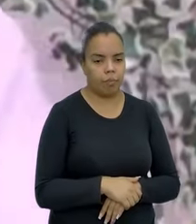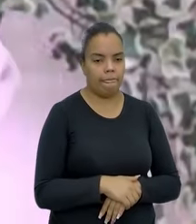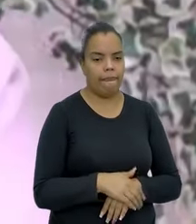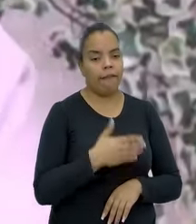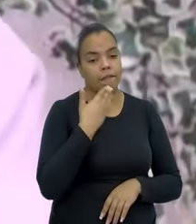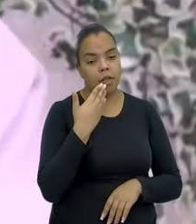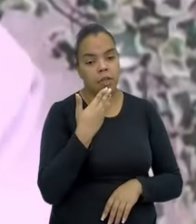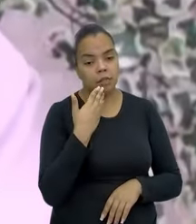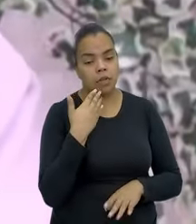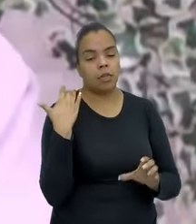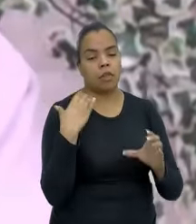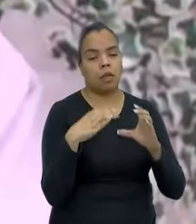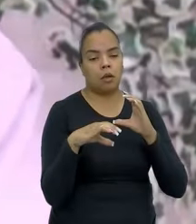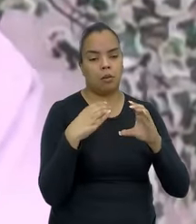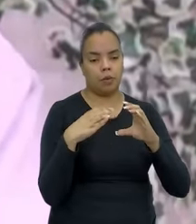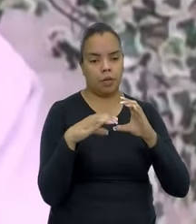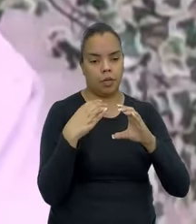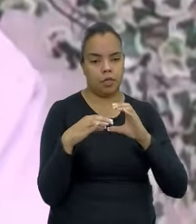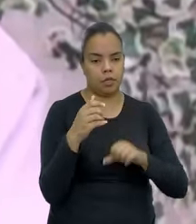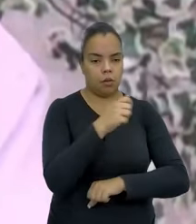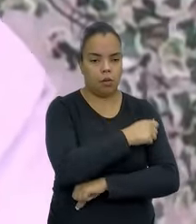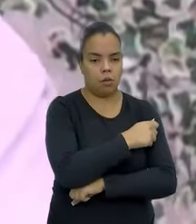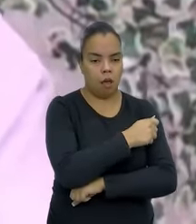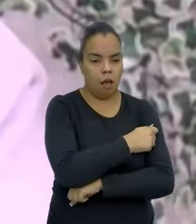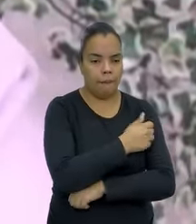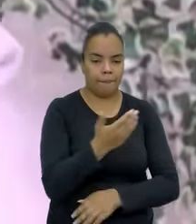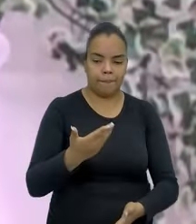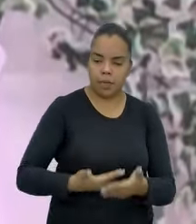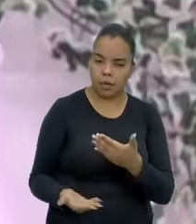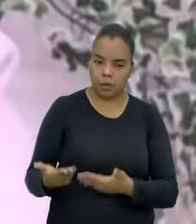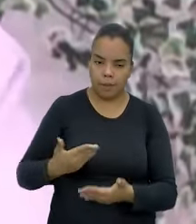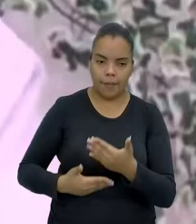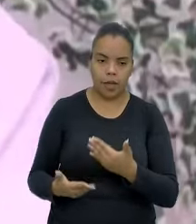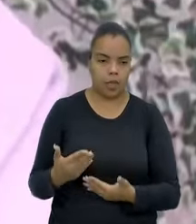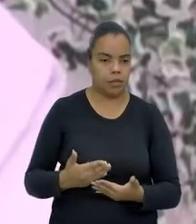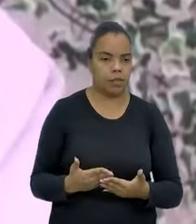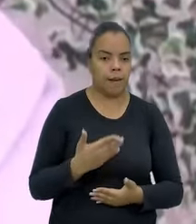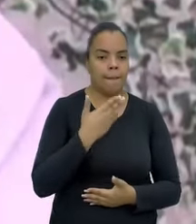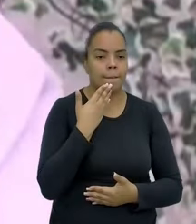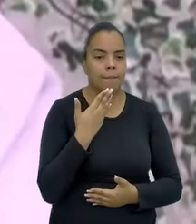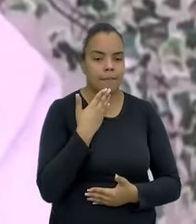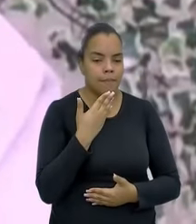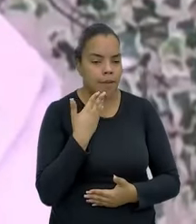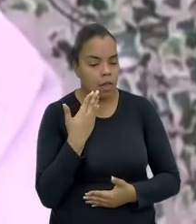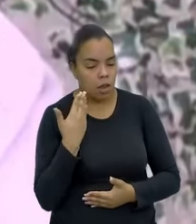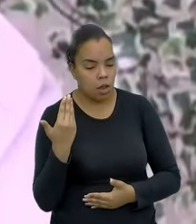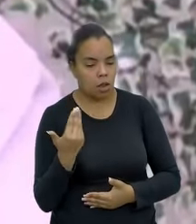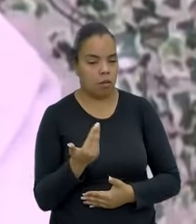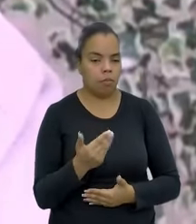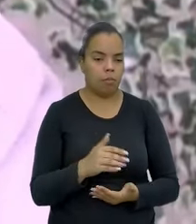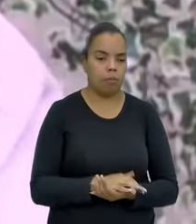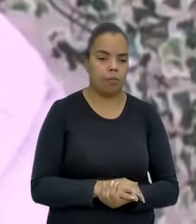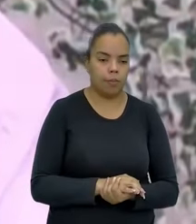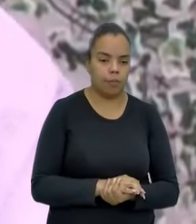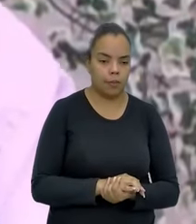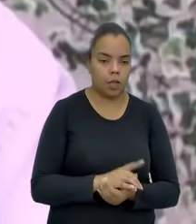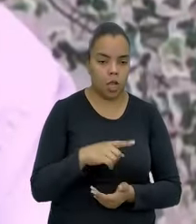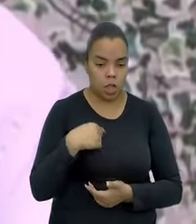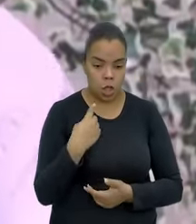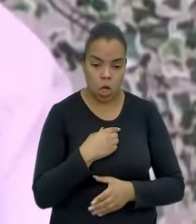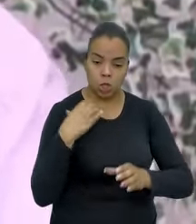facilitando a comunicação com estudante Essa é a parte mais importante nós podermos